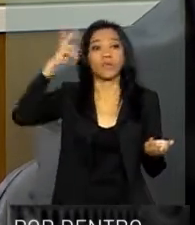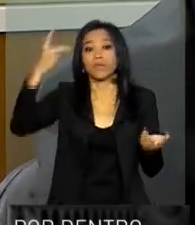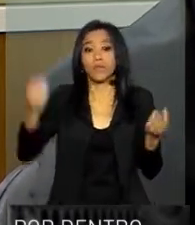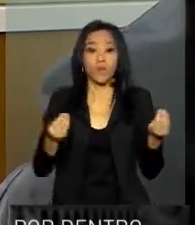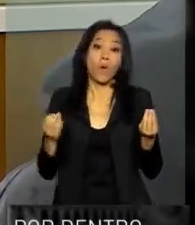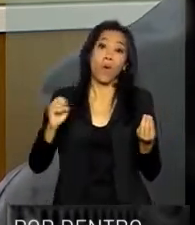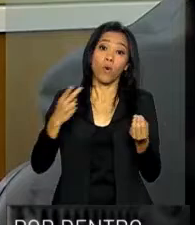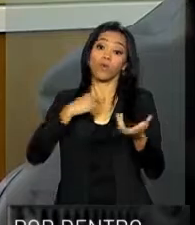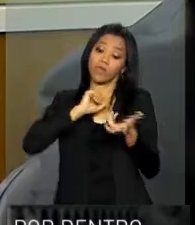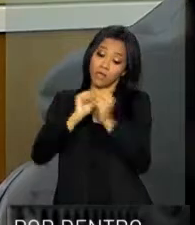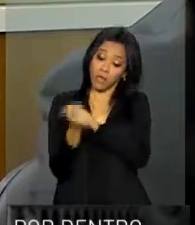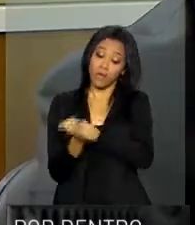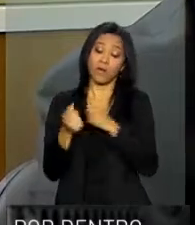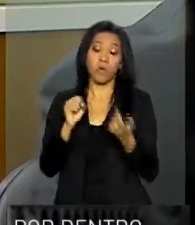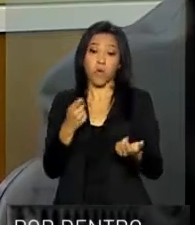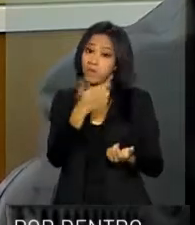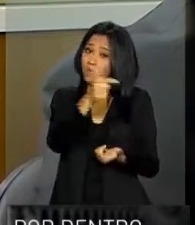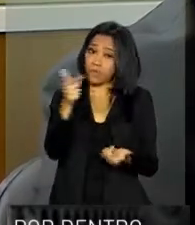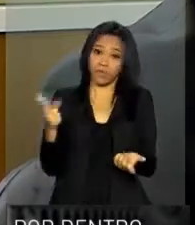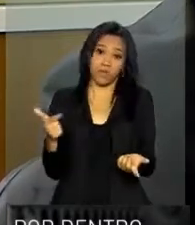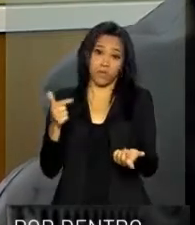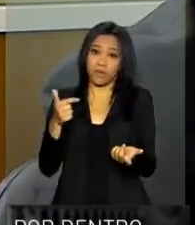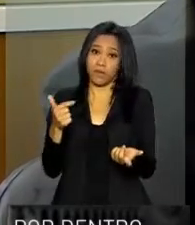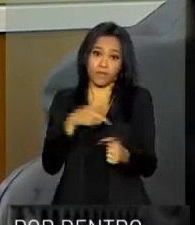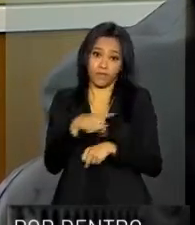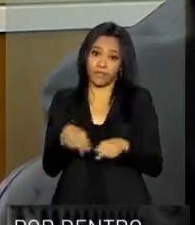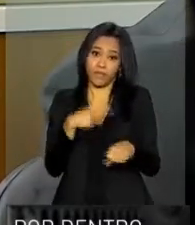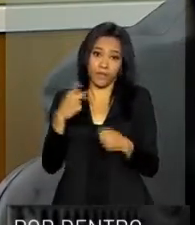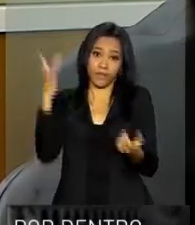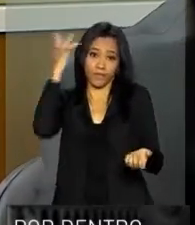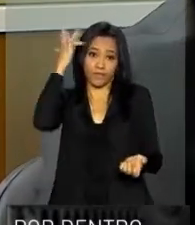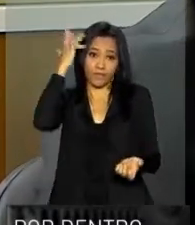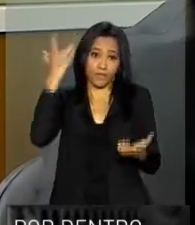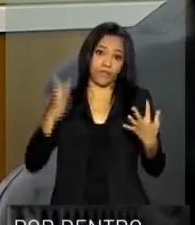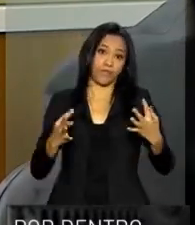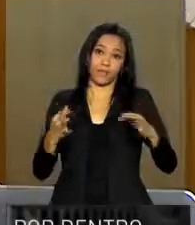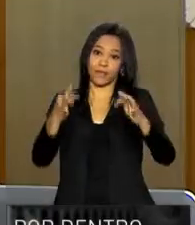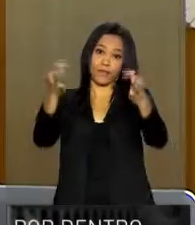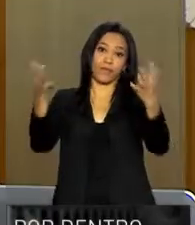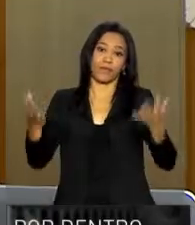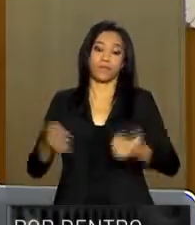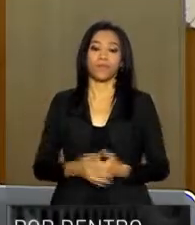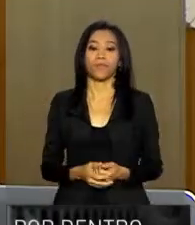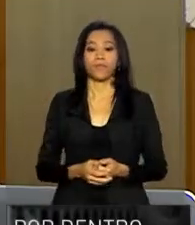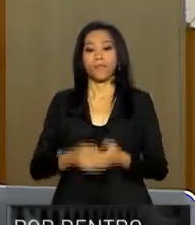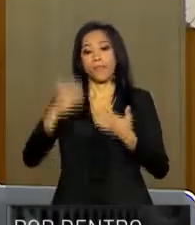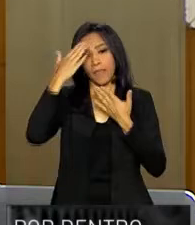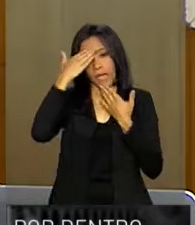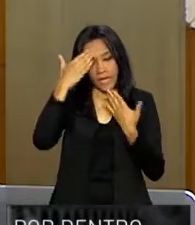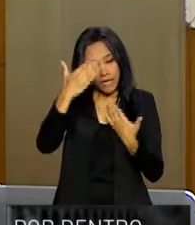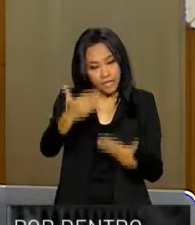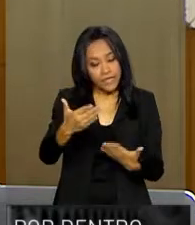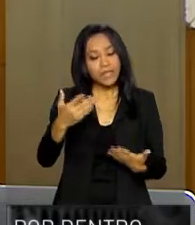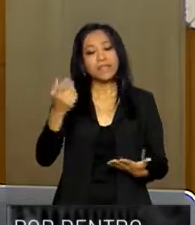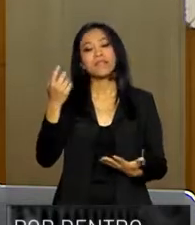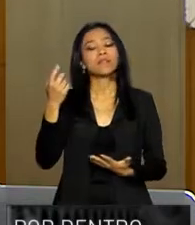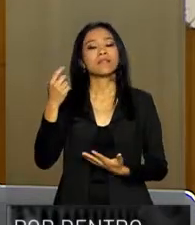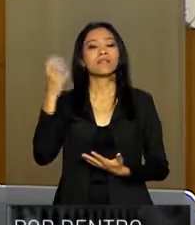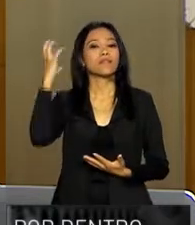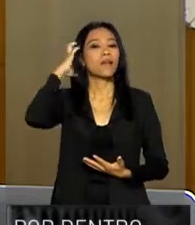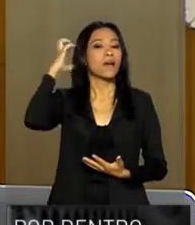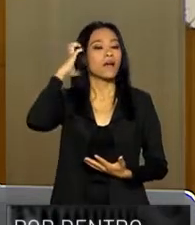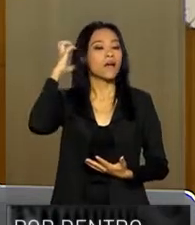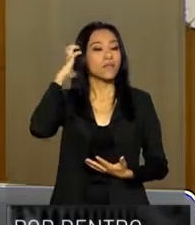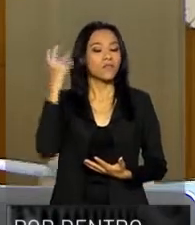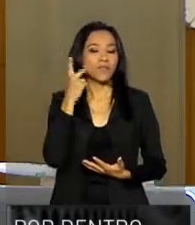modernizamos ou não teremos um país moderno simples assim bom agora a gente agradece a participação da vocalista pimentel da rádio fm dom